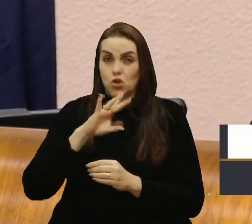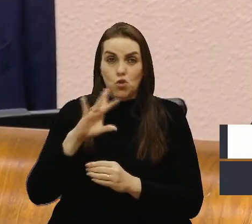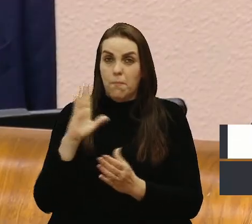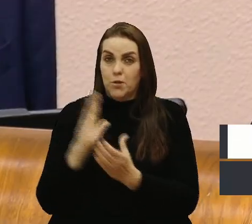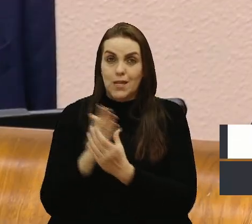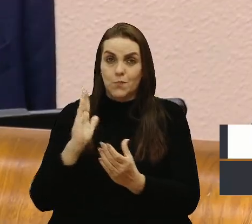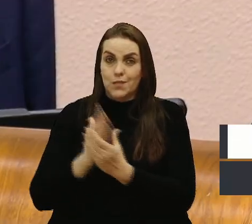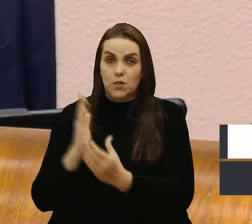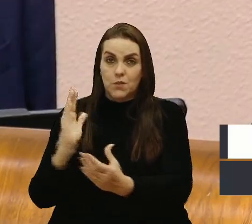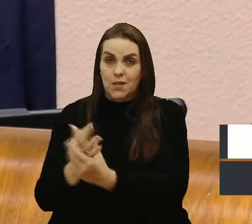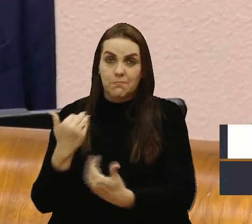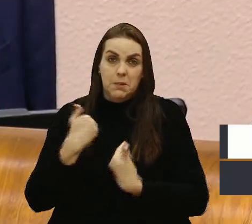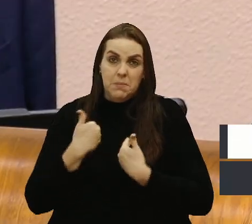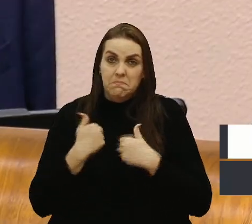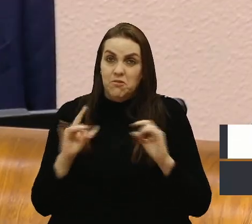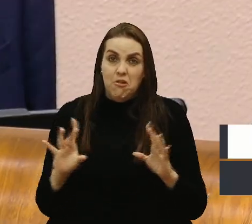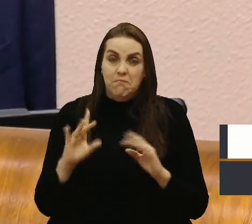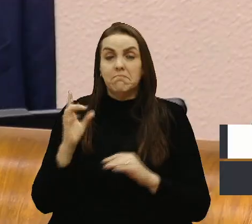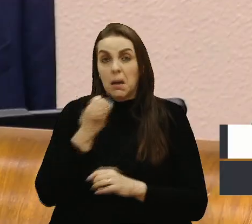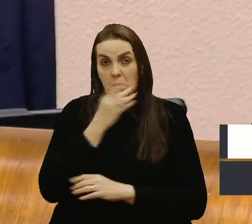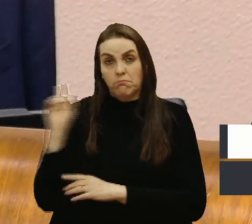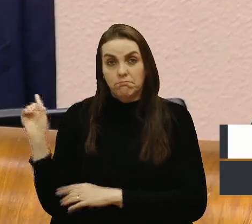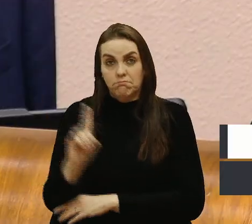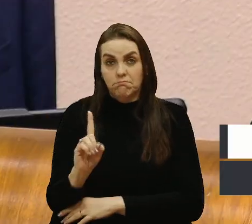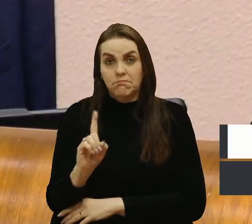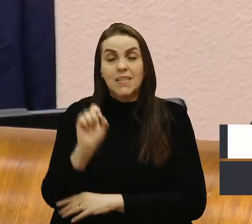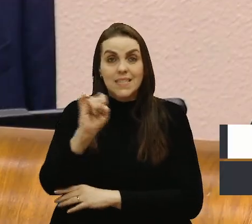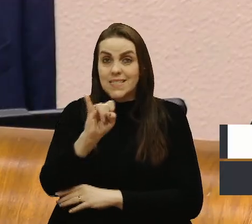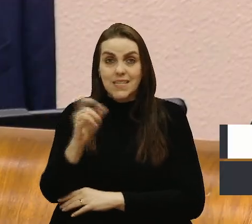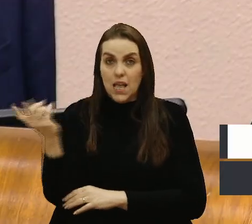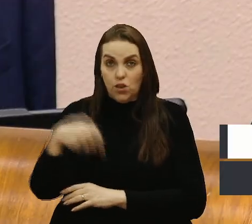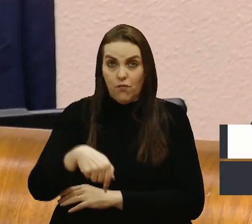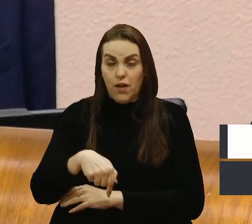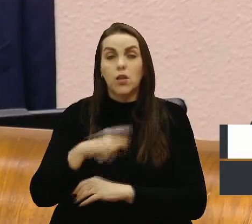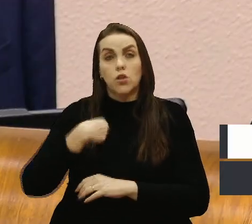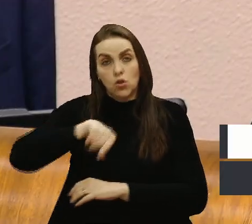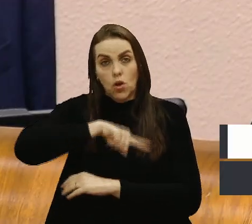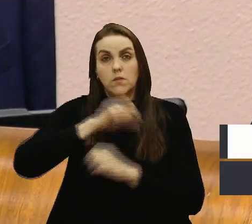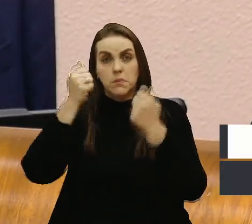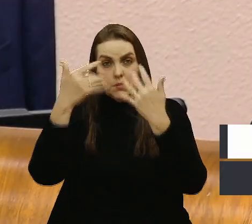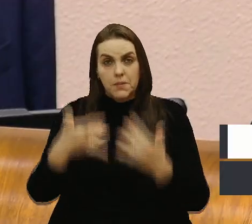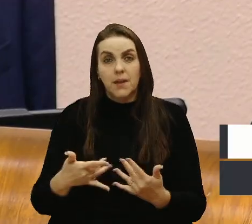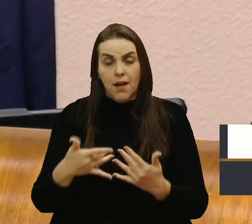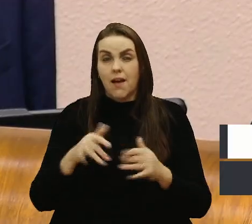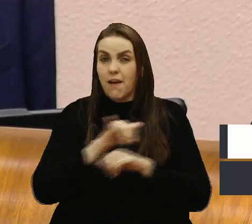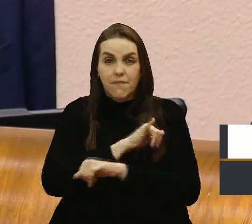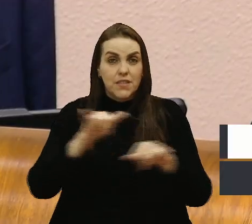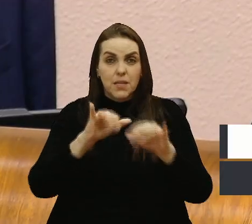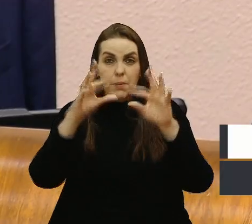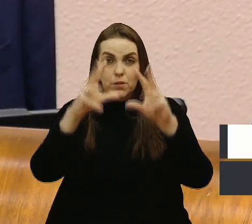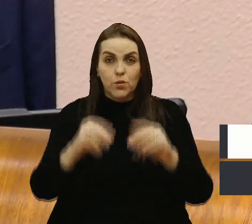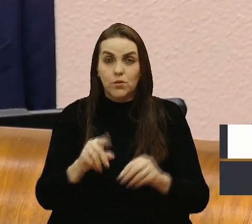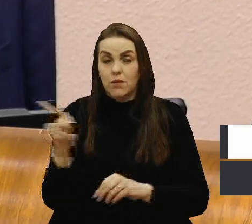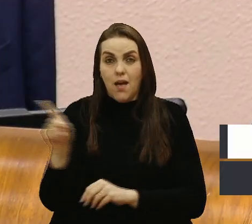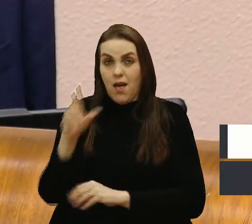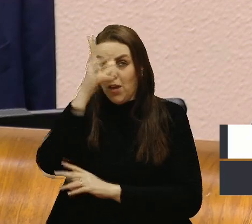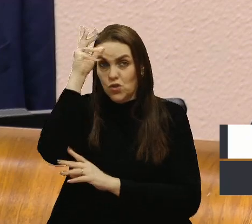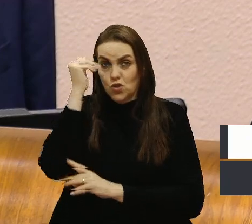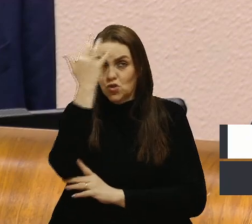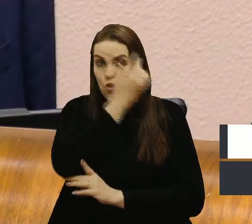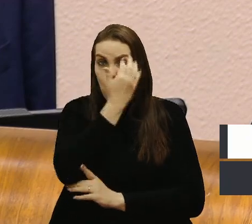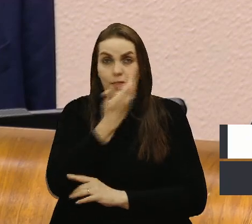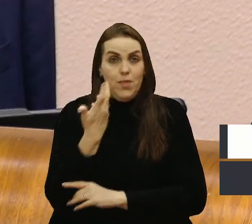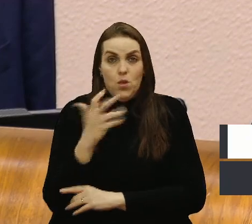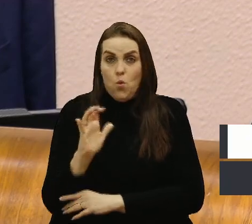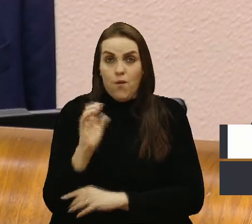Então, eu acho que seria bom trazer ele aqui e se ele não vier, a gente expor que ele não está vindo dando explicação, né? Até porque ele tem conhecimento na Codeca, ele já trabalhou